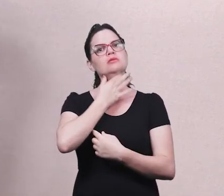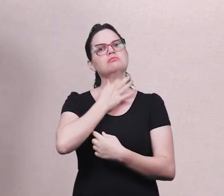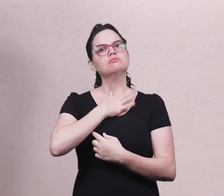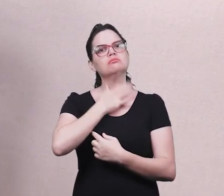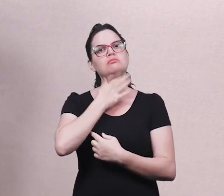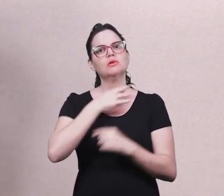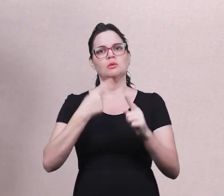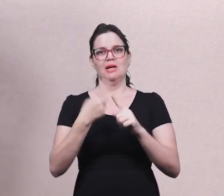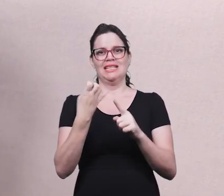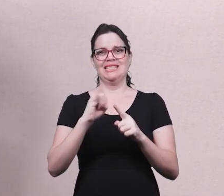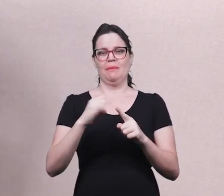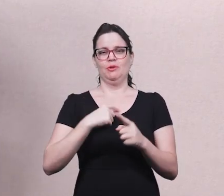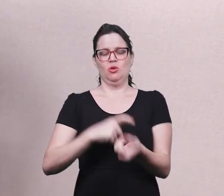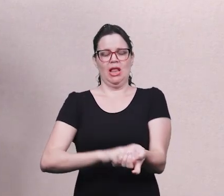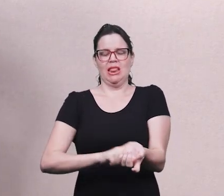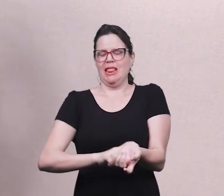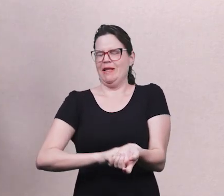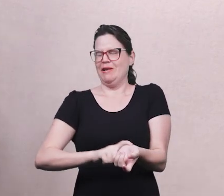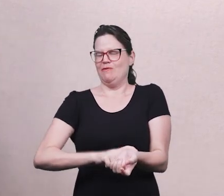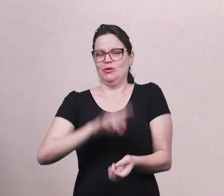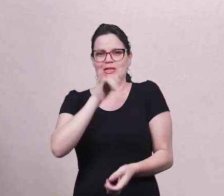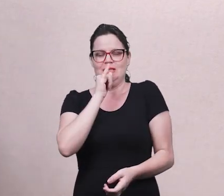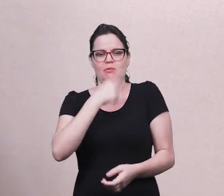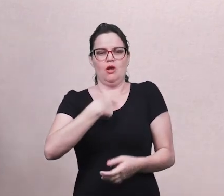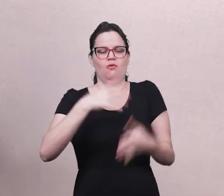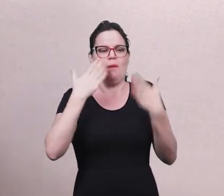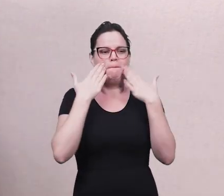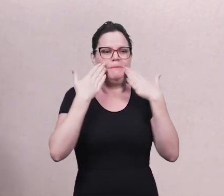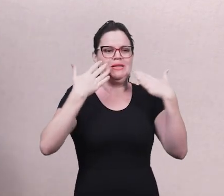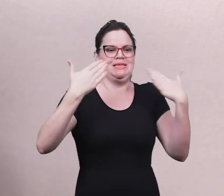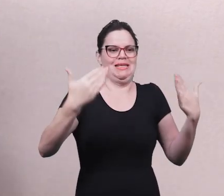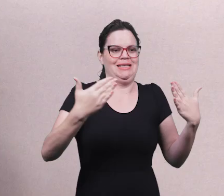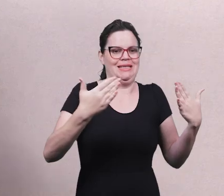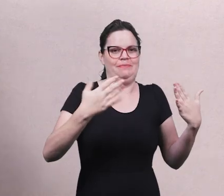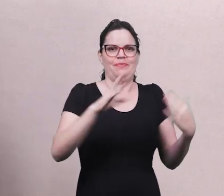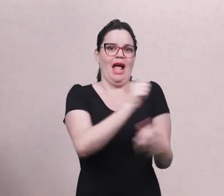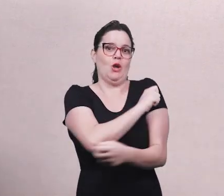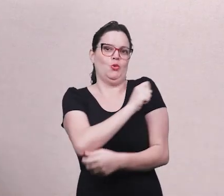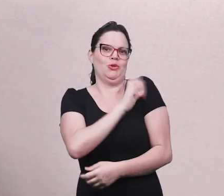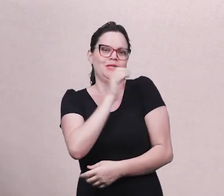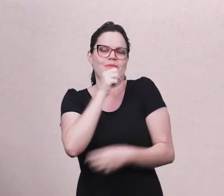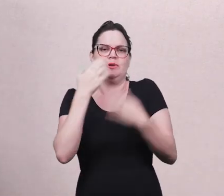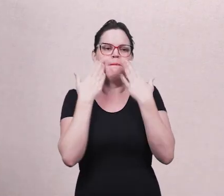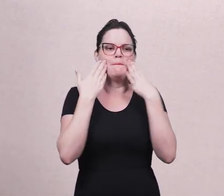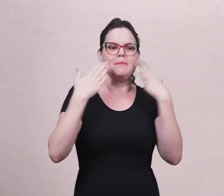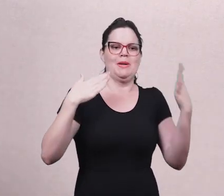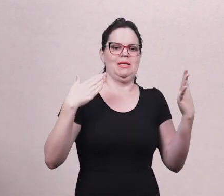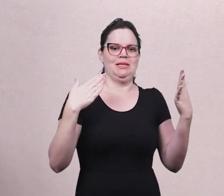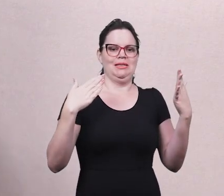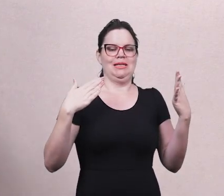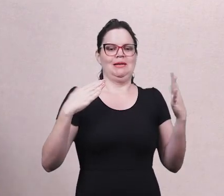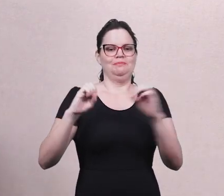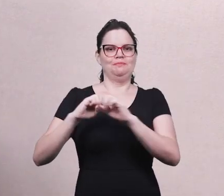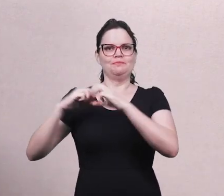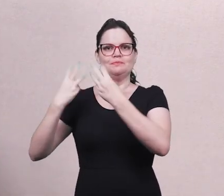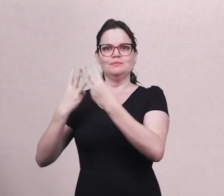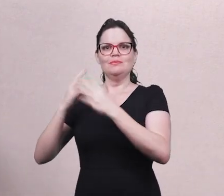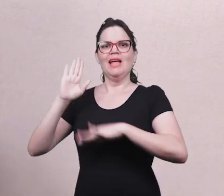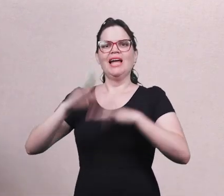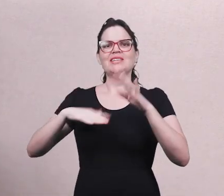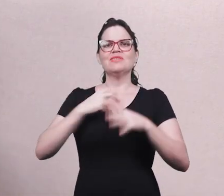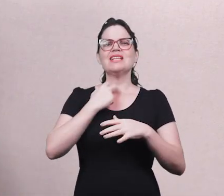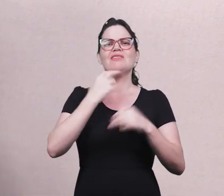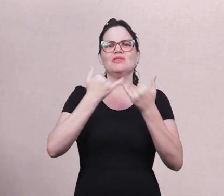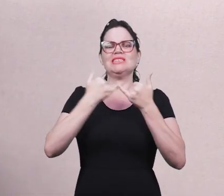quando a pessoa está muito nervosa, uma pessoa que vai apresentar um trabalho, um estudante vai apresentar um trabalho, e de repente a voz dele